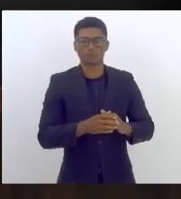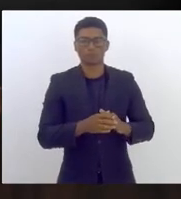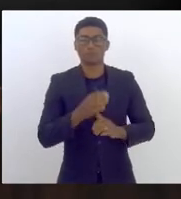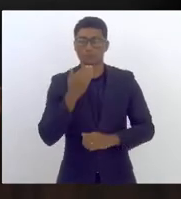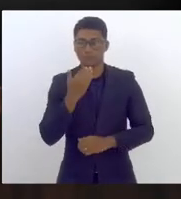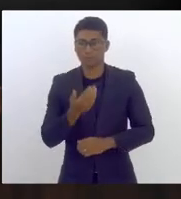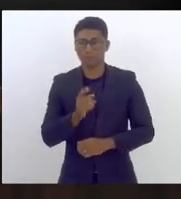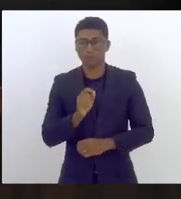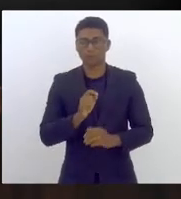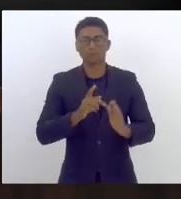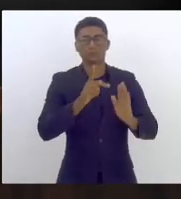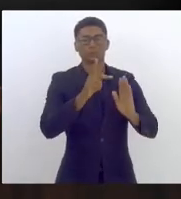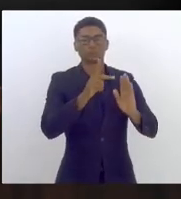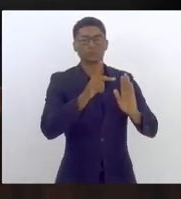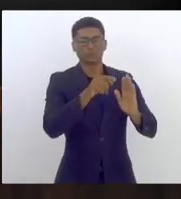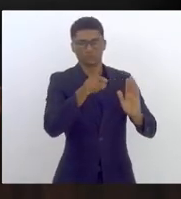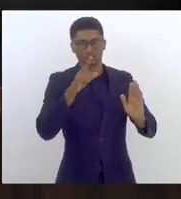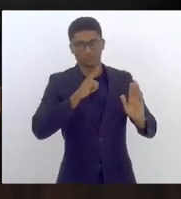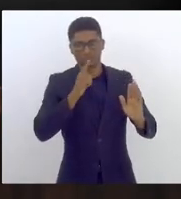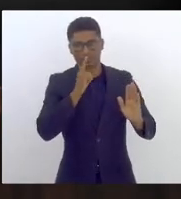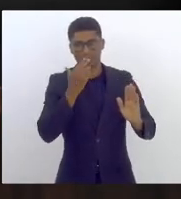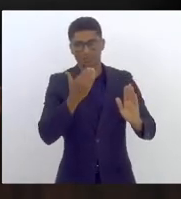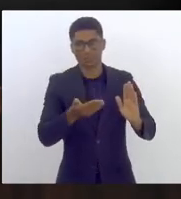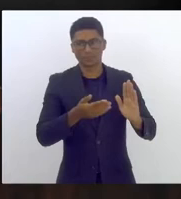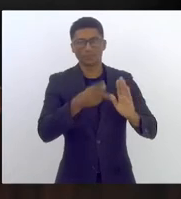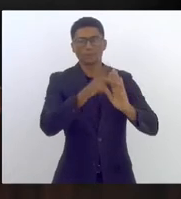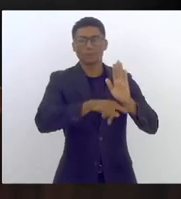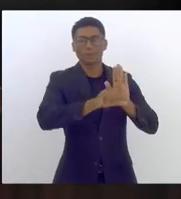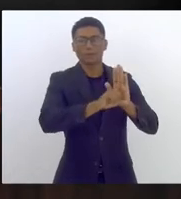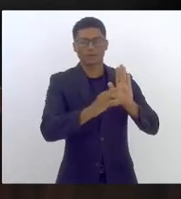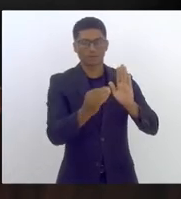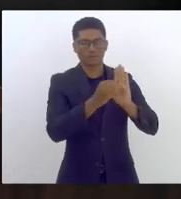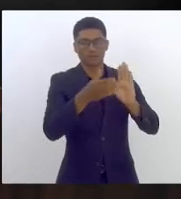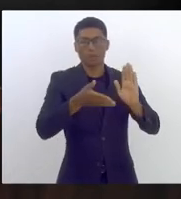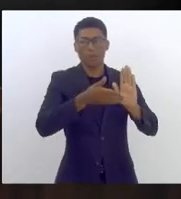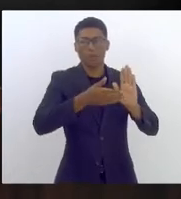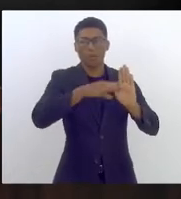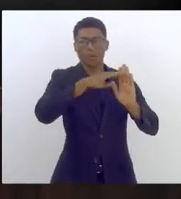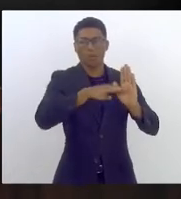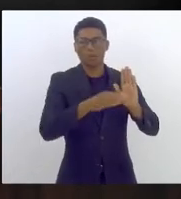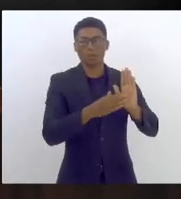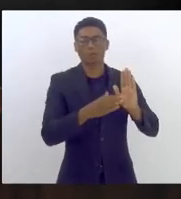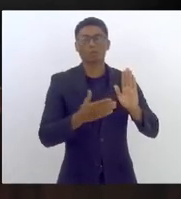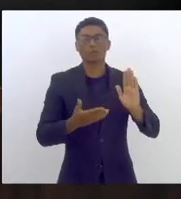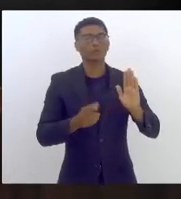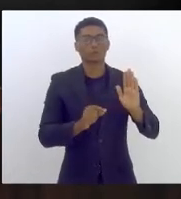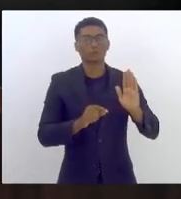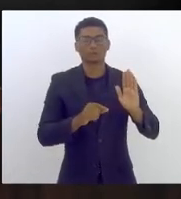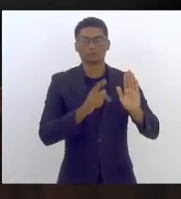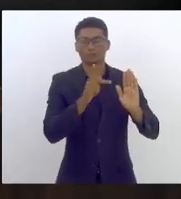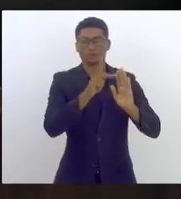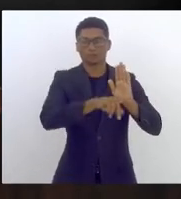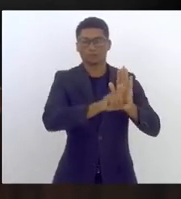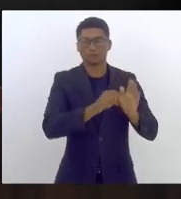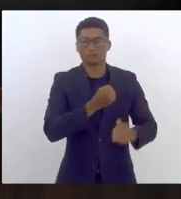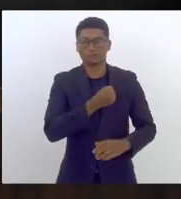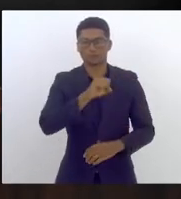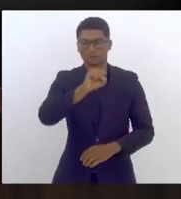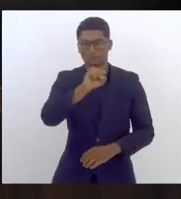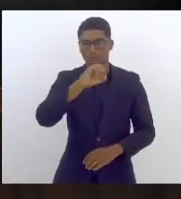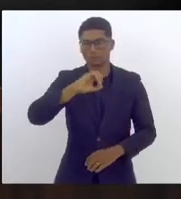requer inclusão na ordem do dia dos seguintes projetos de lei projeto número 8029